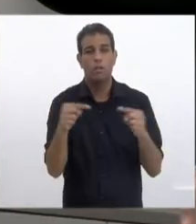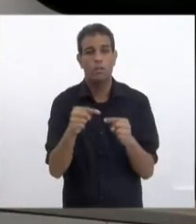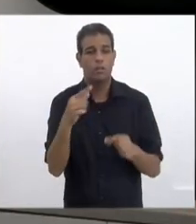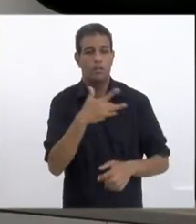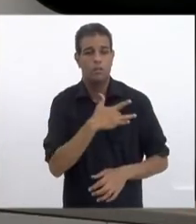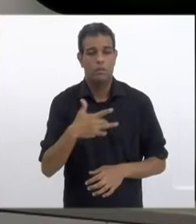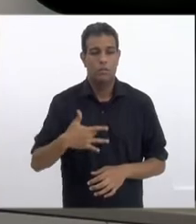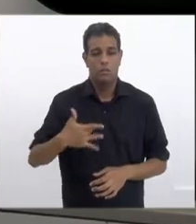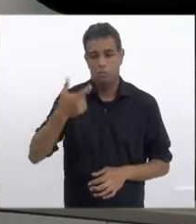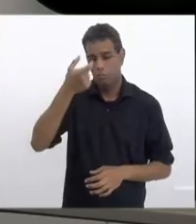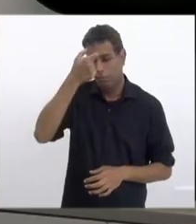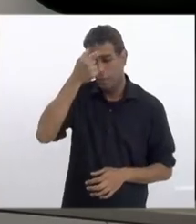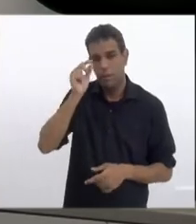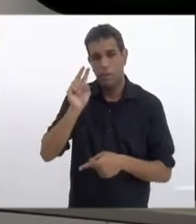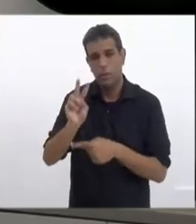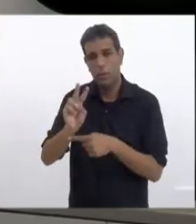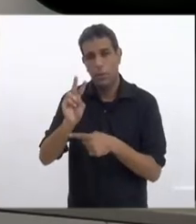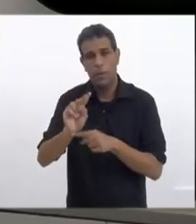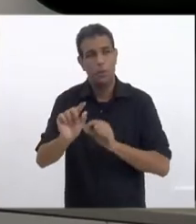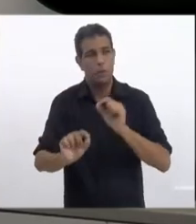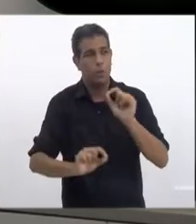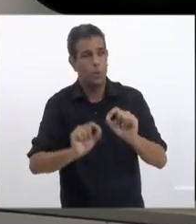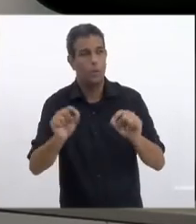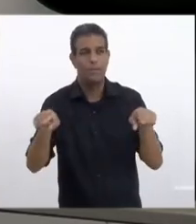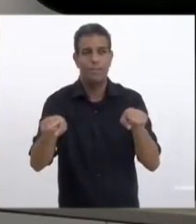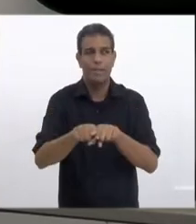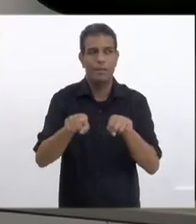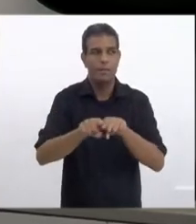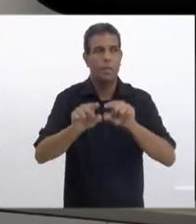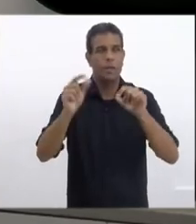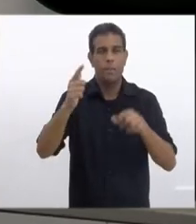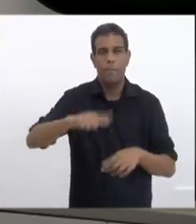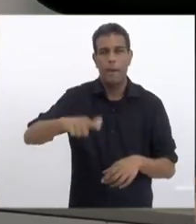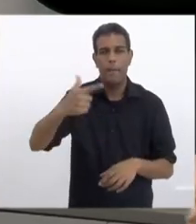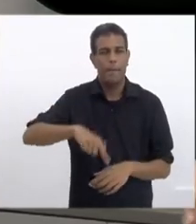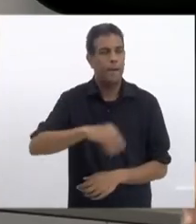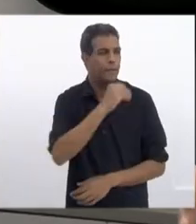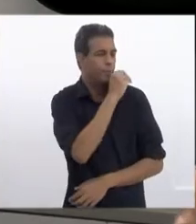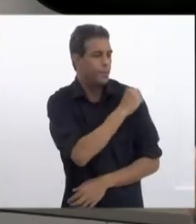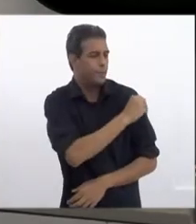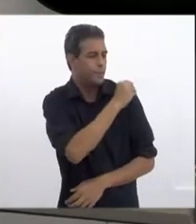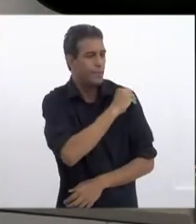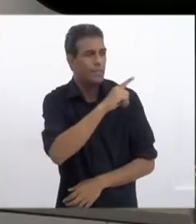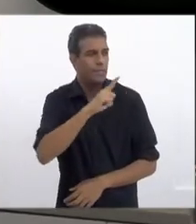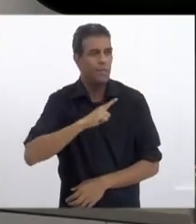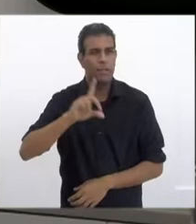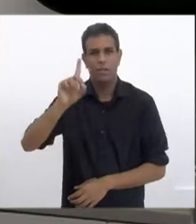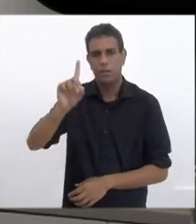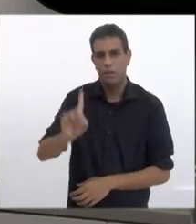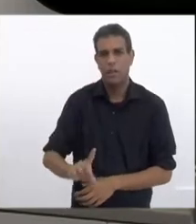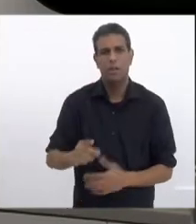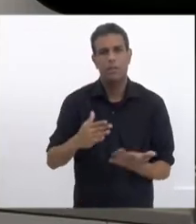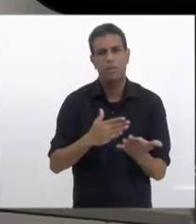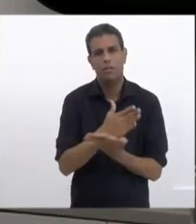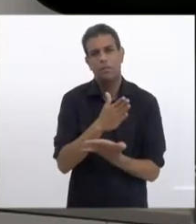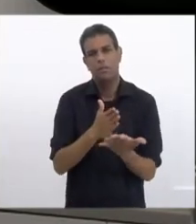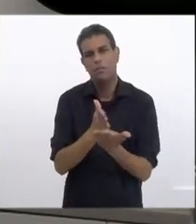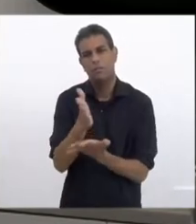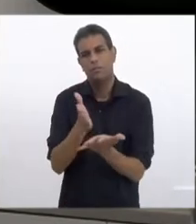mental que cuida, né, dos problemas também de álcool e outras drogas. Essa política ela tem uma série de diretrizes, o